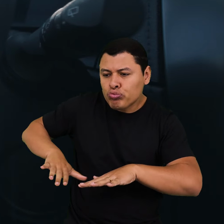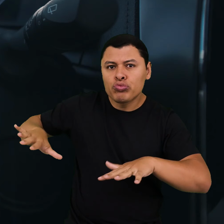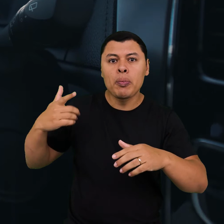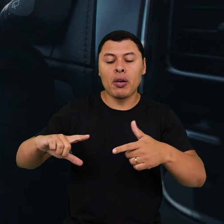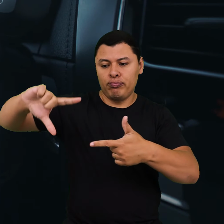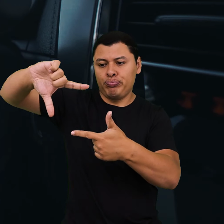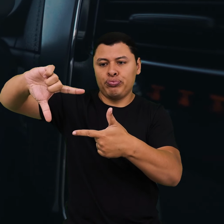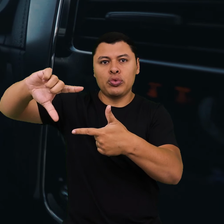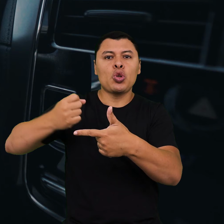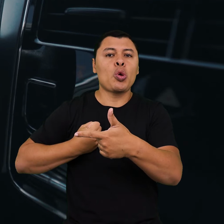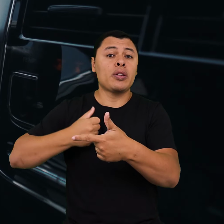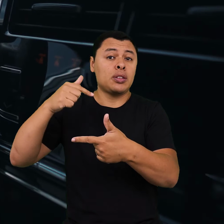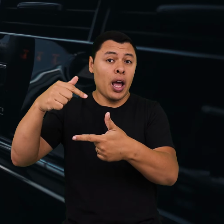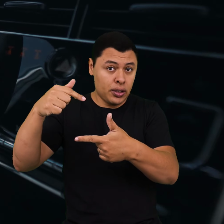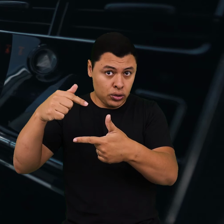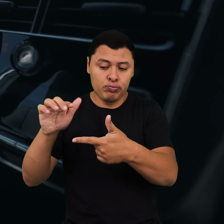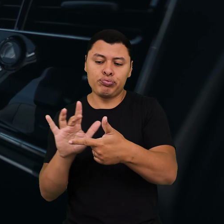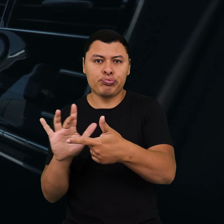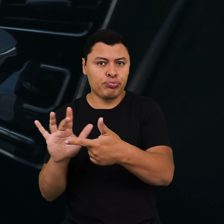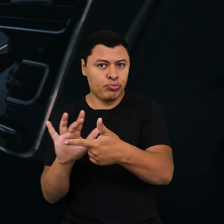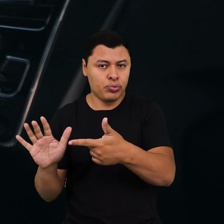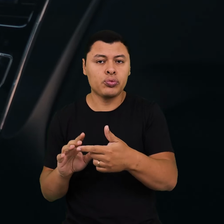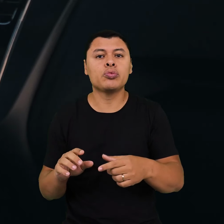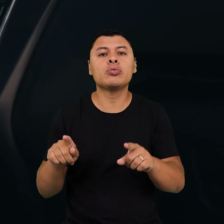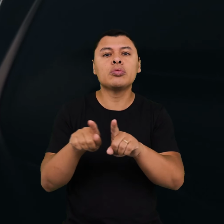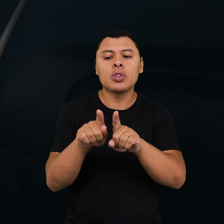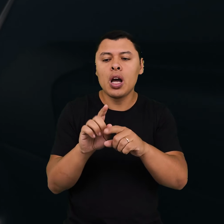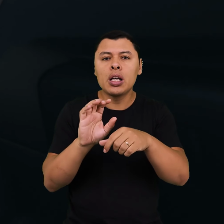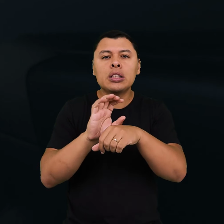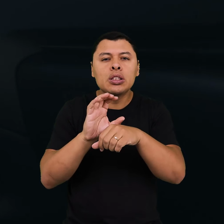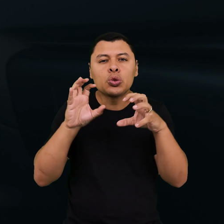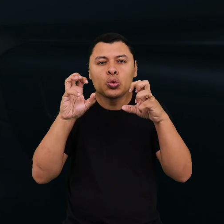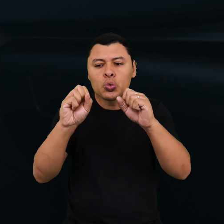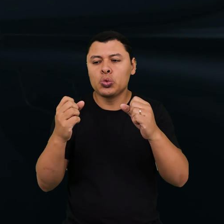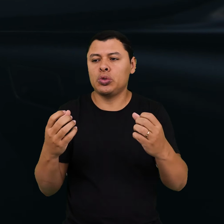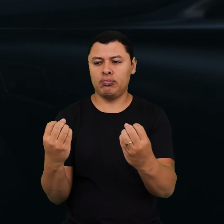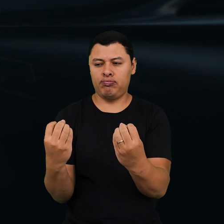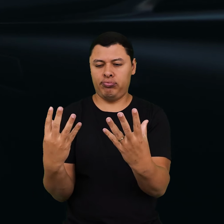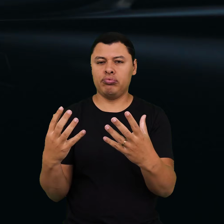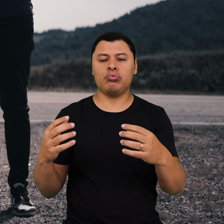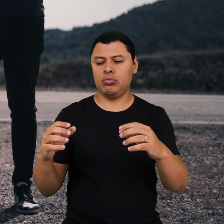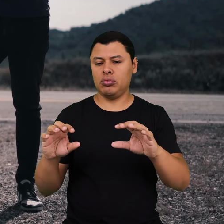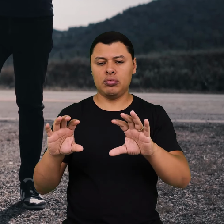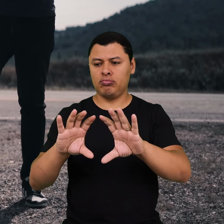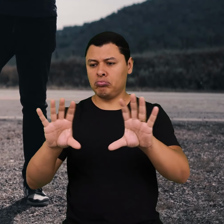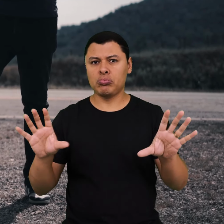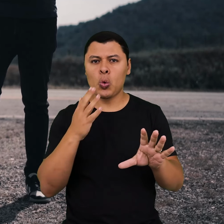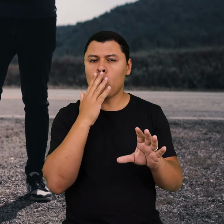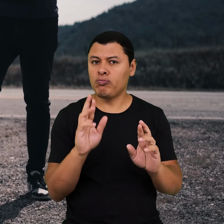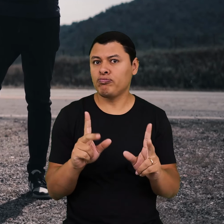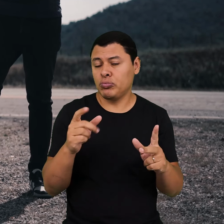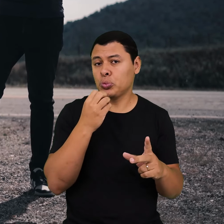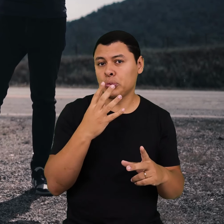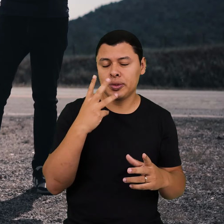infotainment com tela de 7 polegadas agora em todas as versões e o acabamento cinza escuro e alguns elementos como as saídas de ventilação. Mas tem algumas novidades